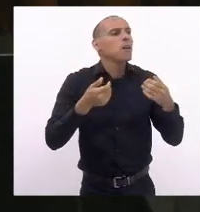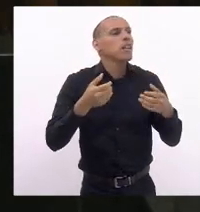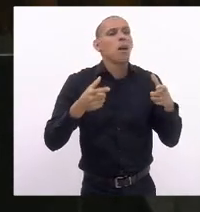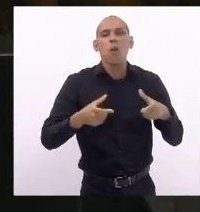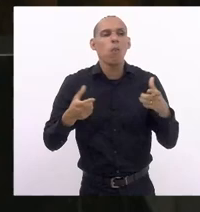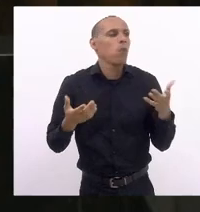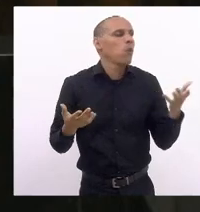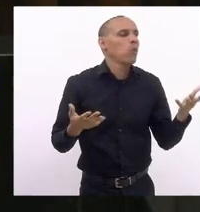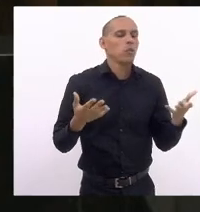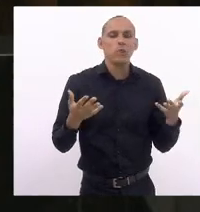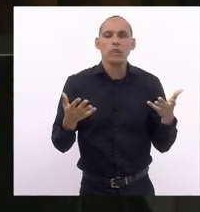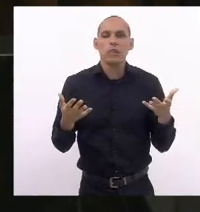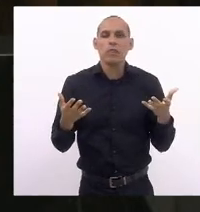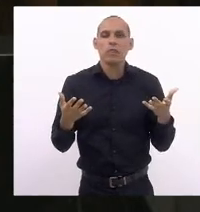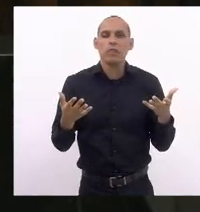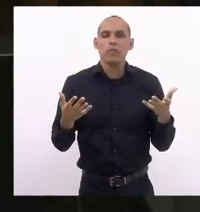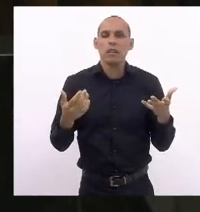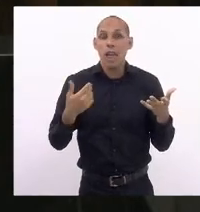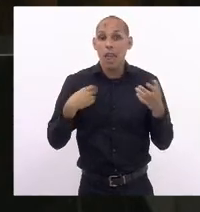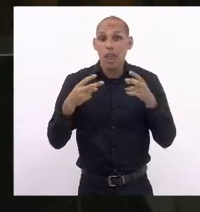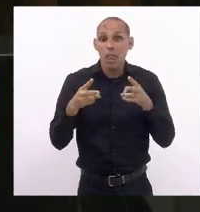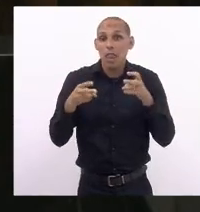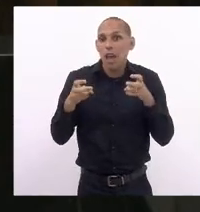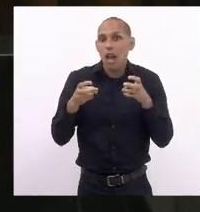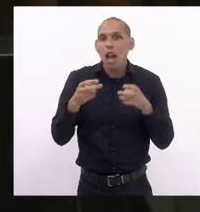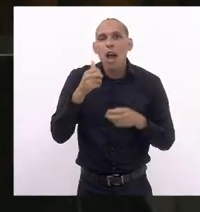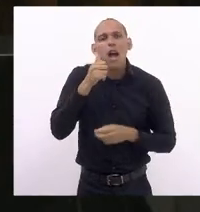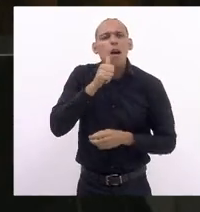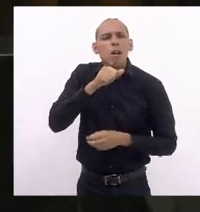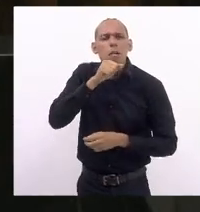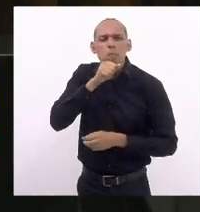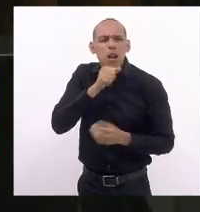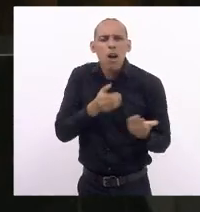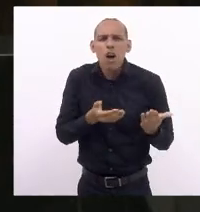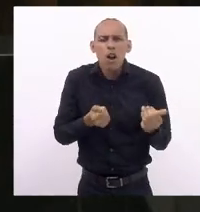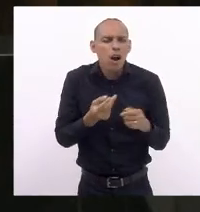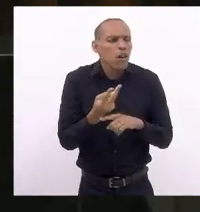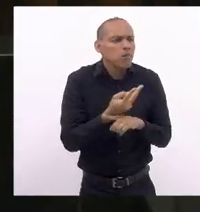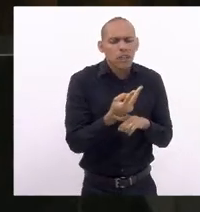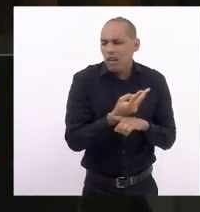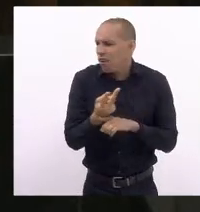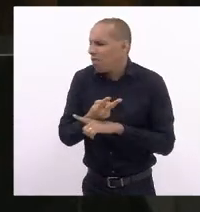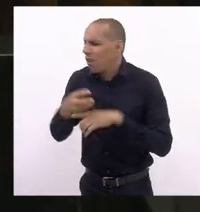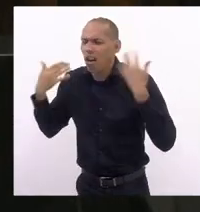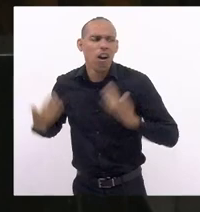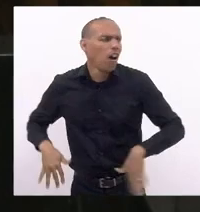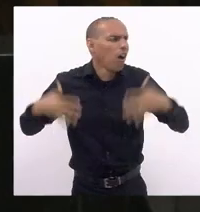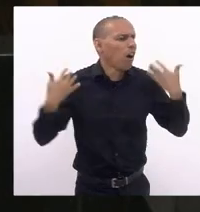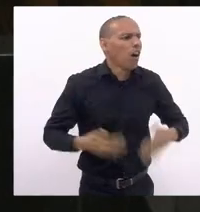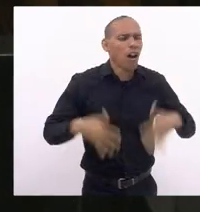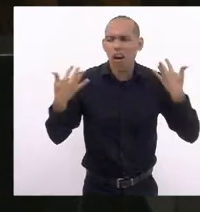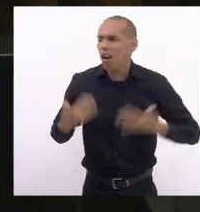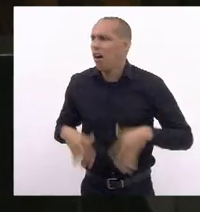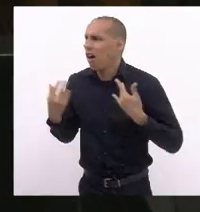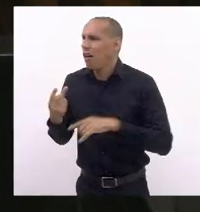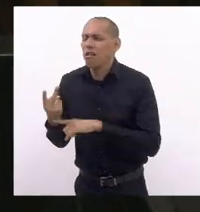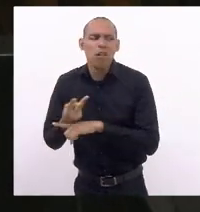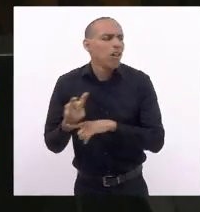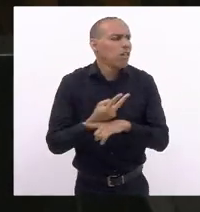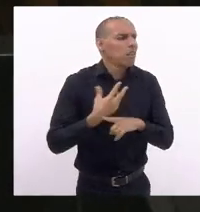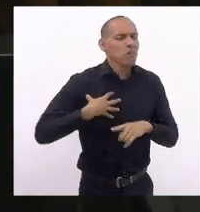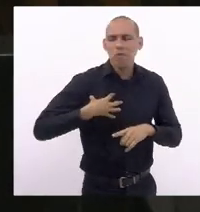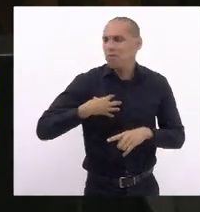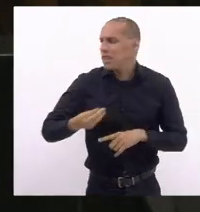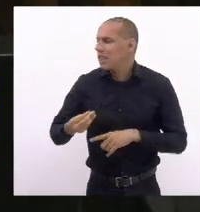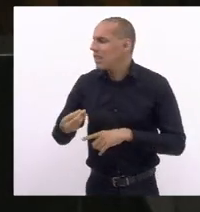ali. Eu percebi uma mãe jovem buscando a filha desesperada, buscando agulha no palheiro, um